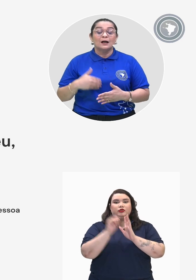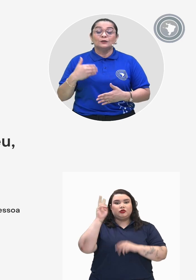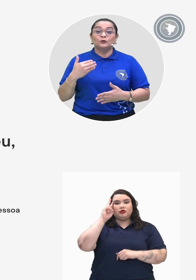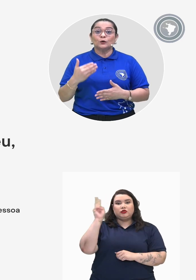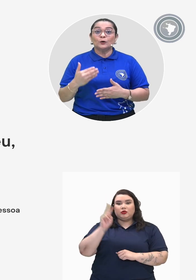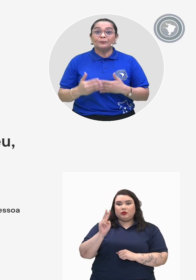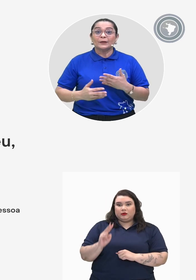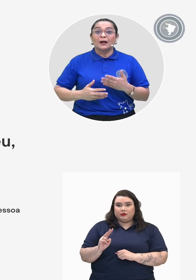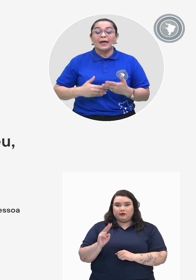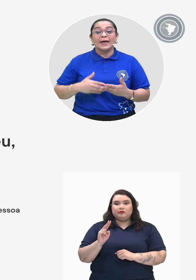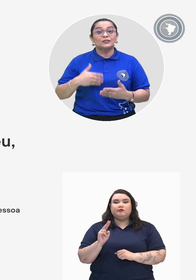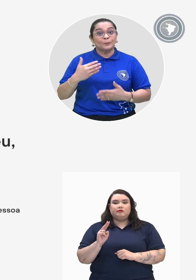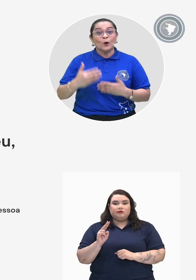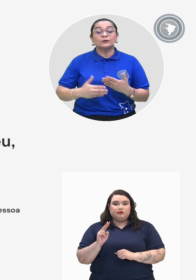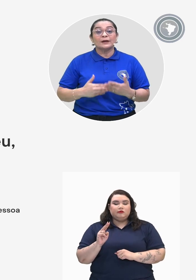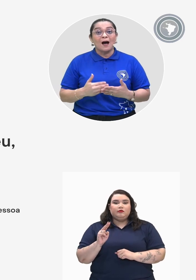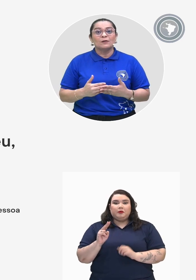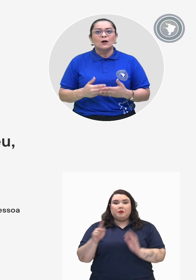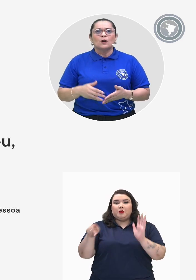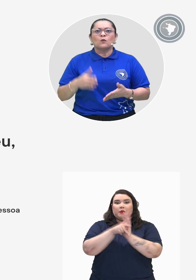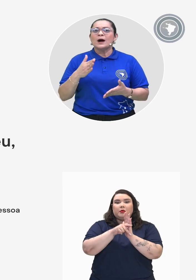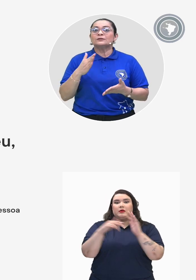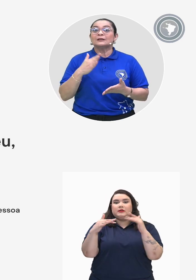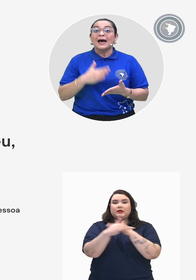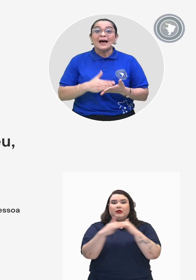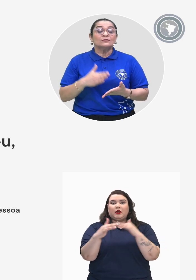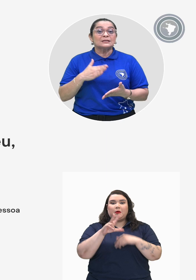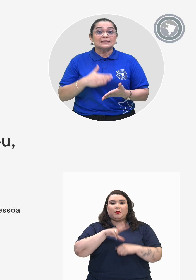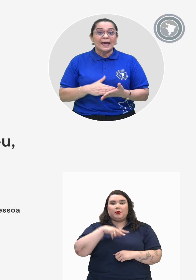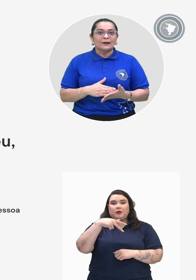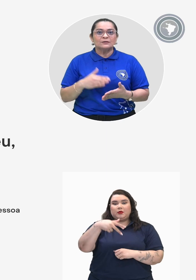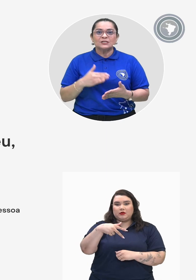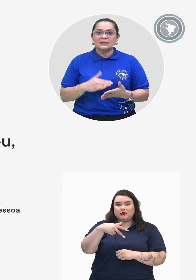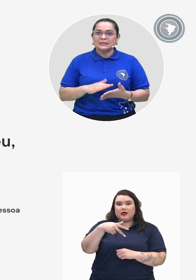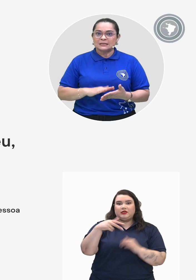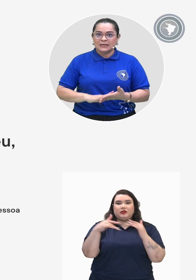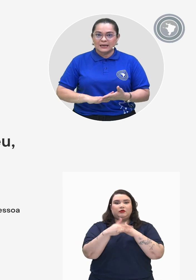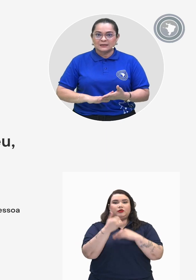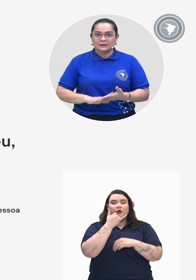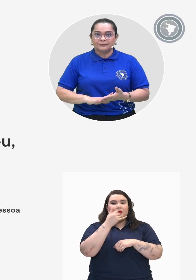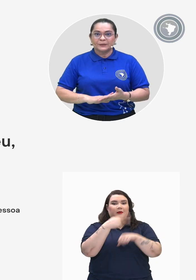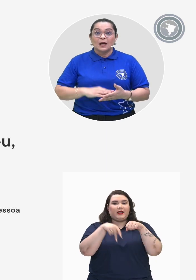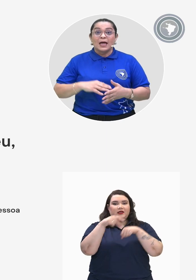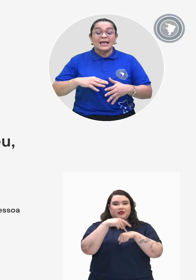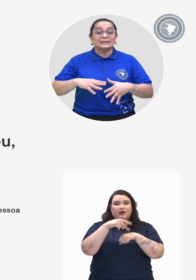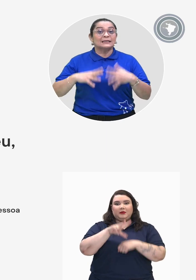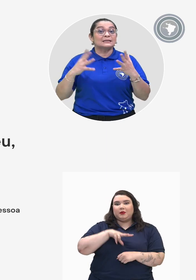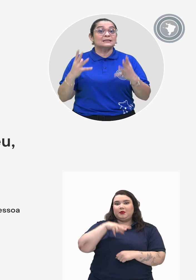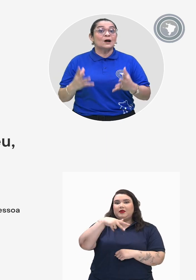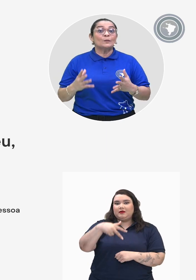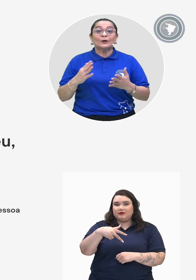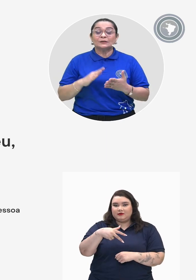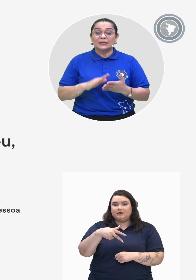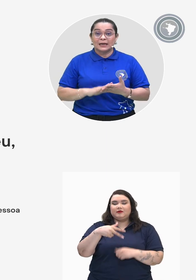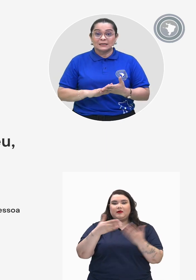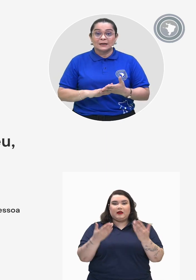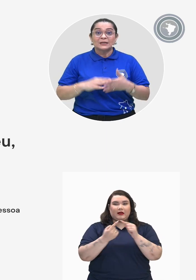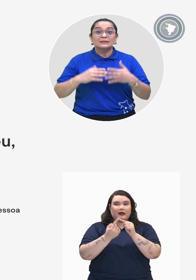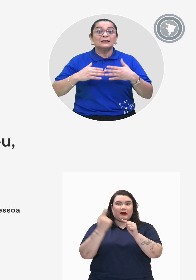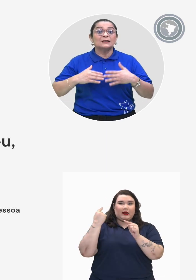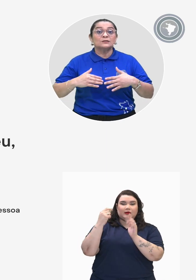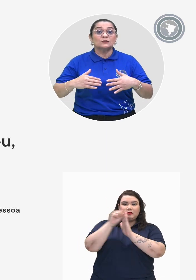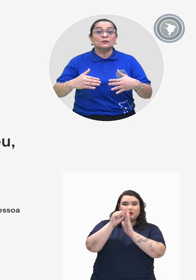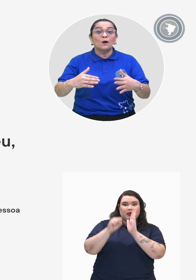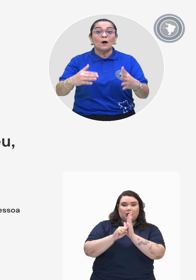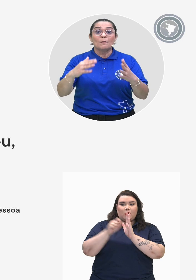histórica de Portugal, quando lá no século XVI, essa nação portuguesa